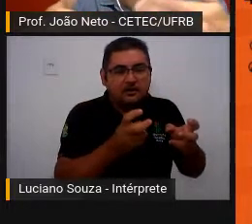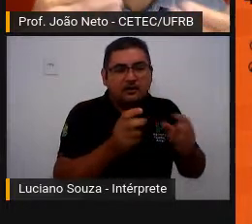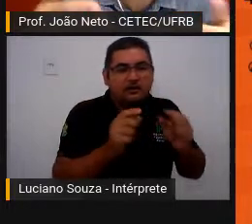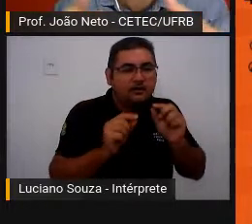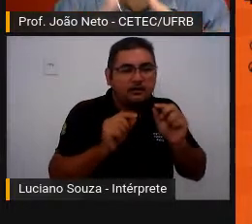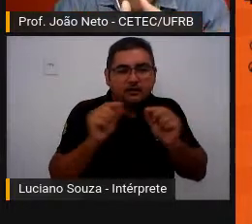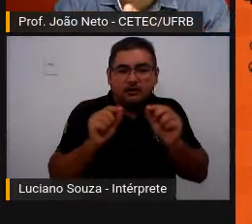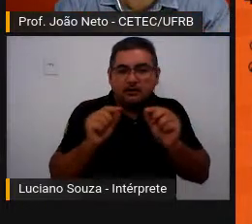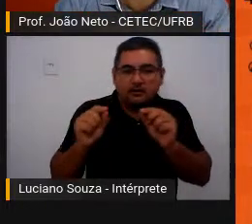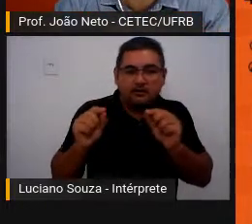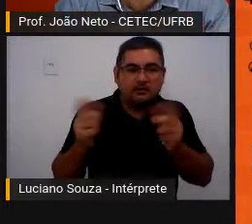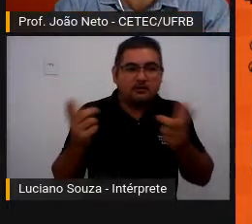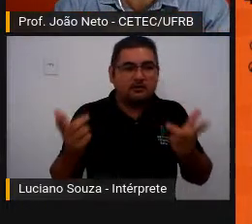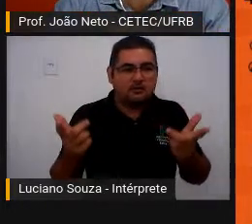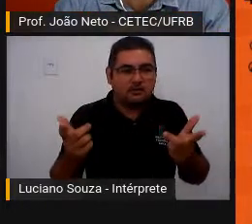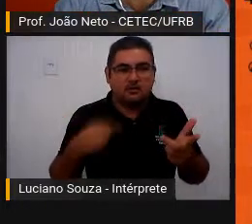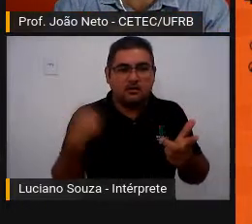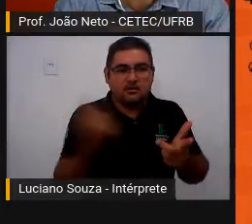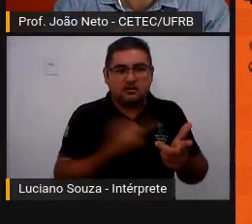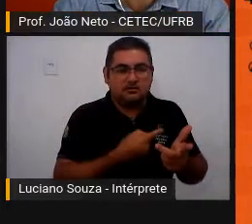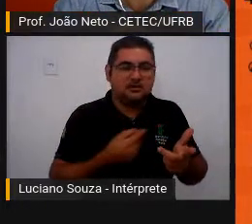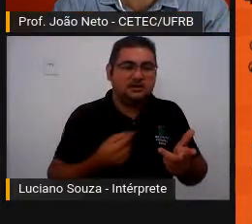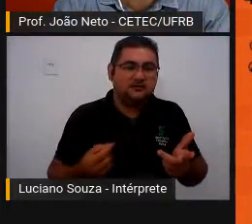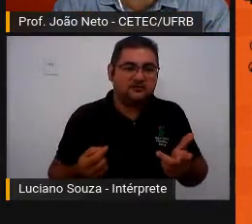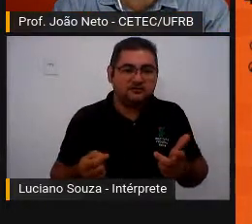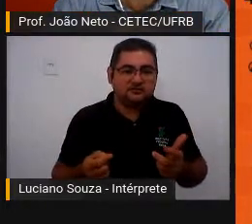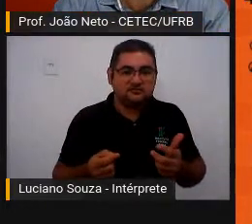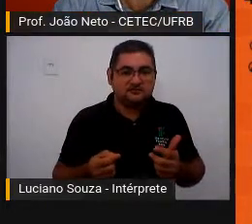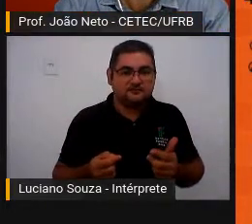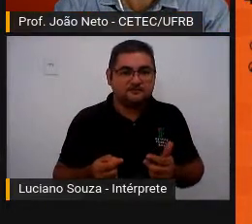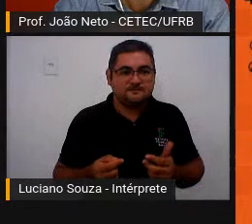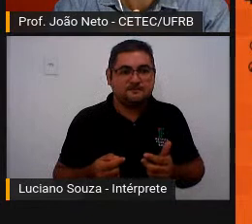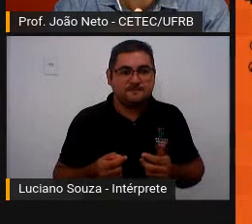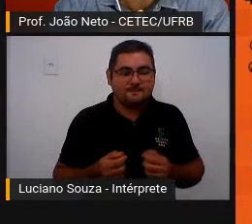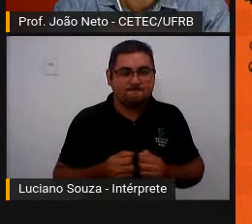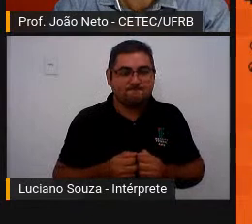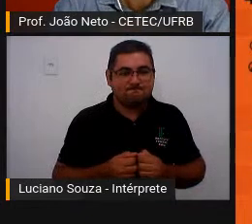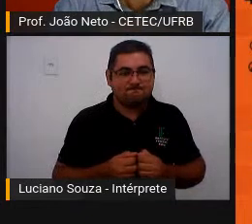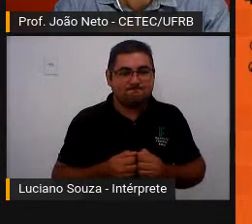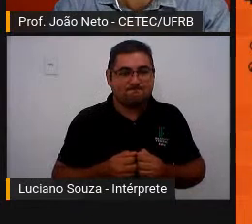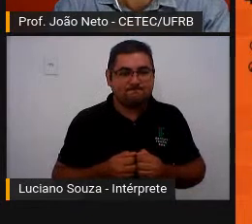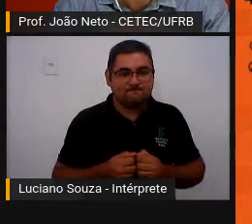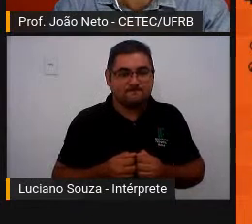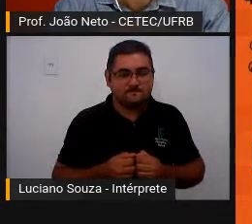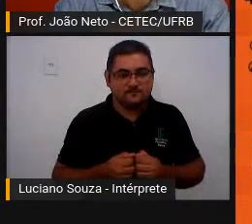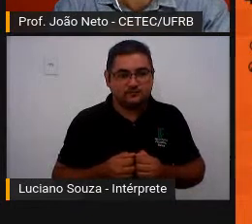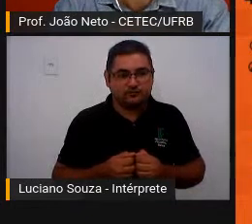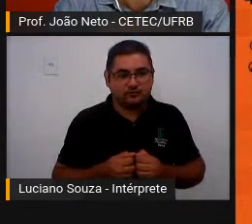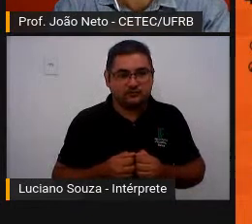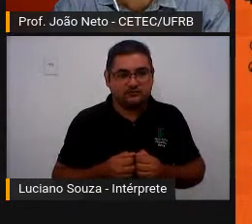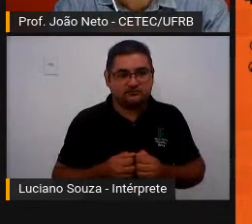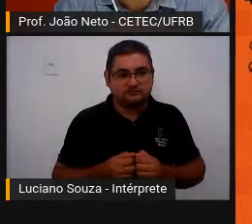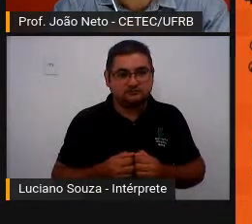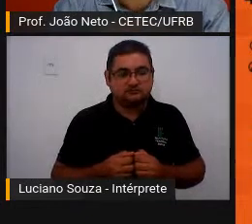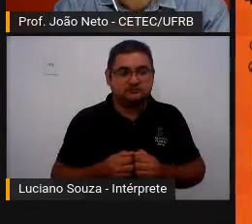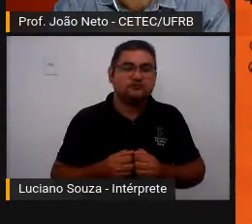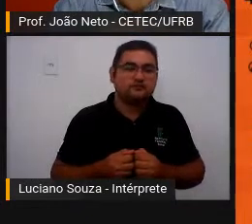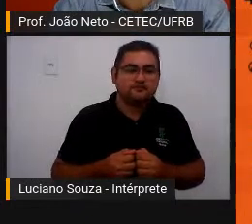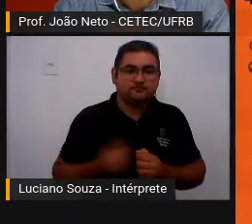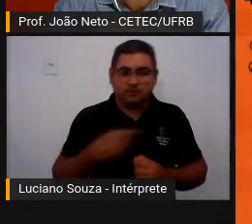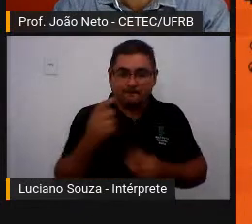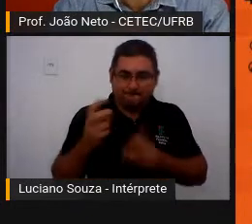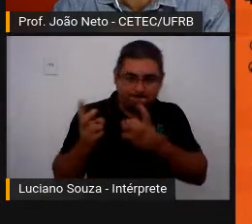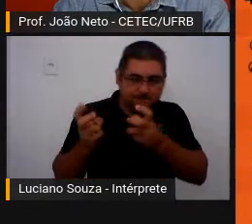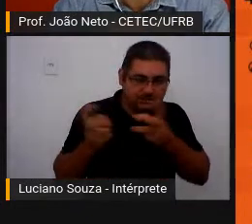que os usuários precisarão utilizar a tecla ferramenta pois bem a e interessante